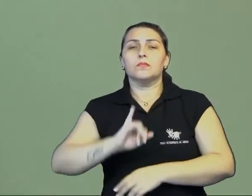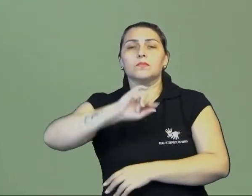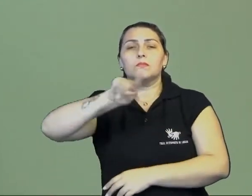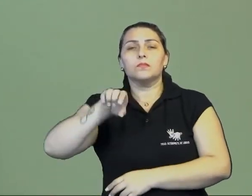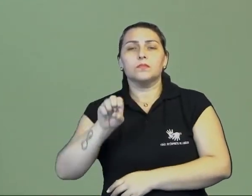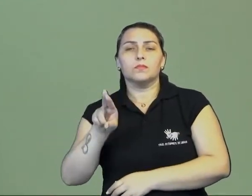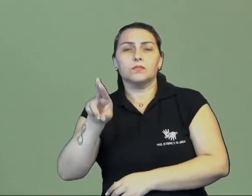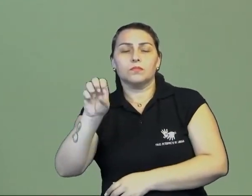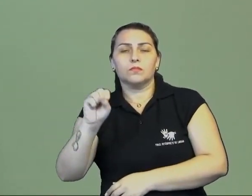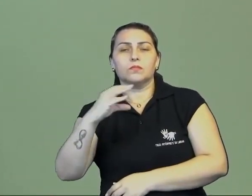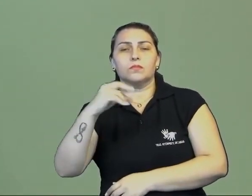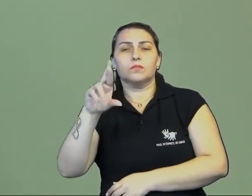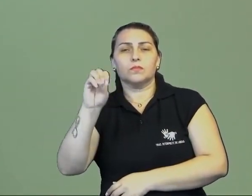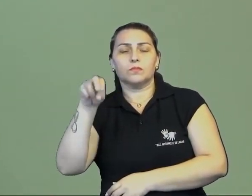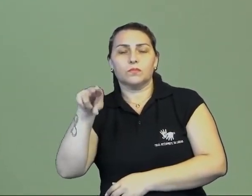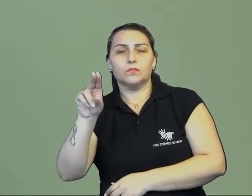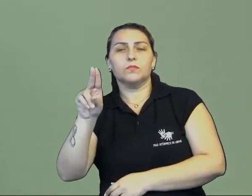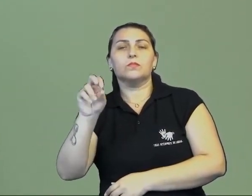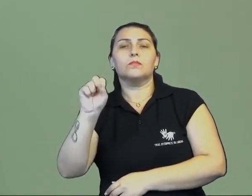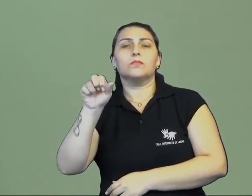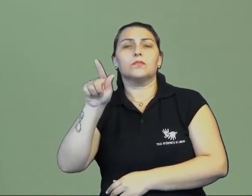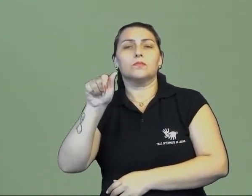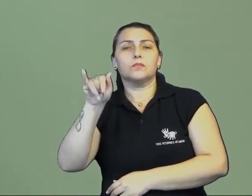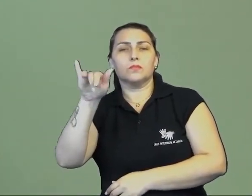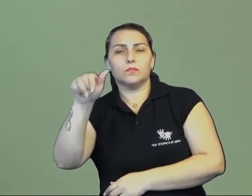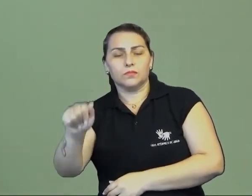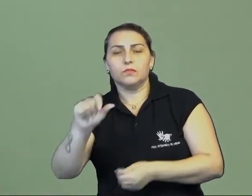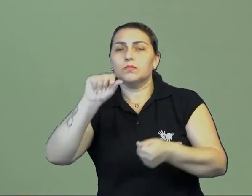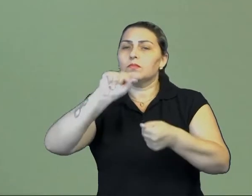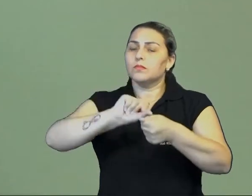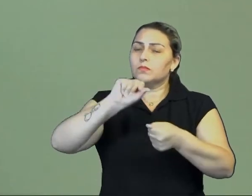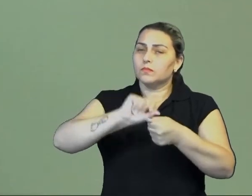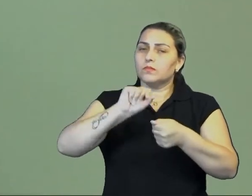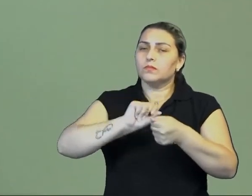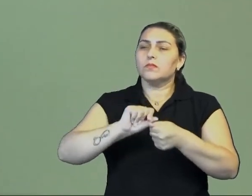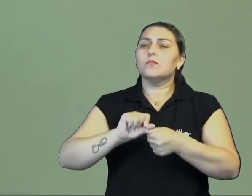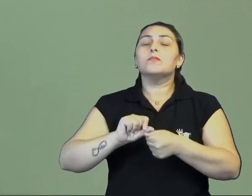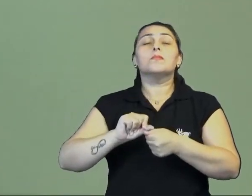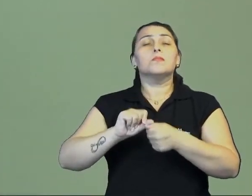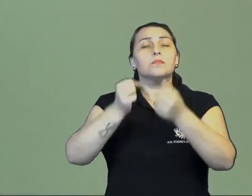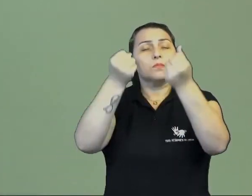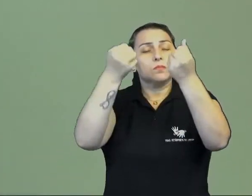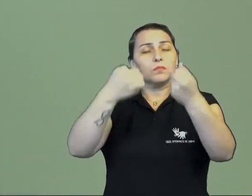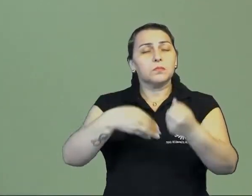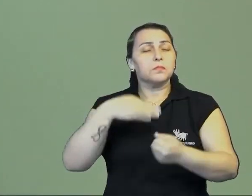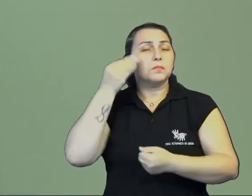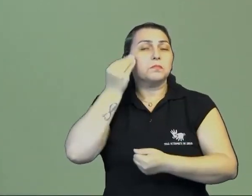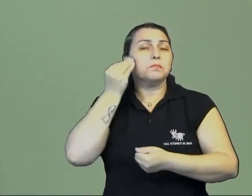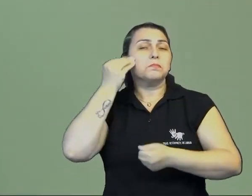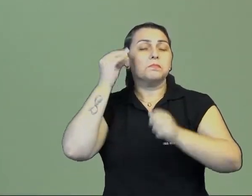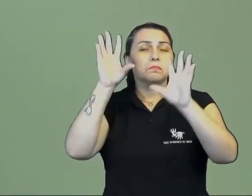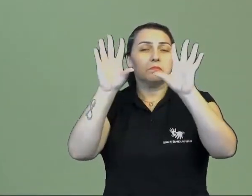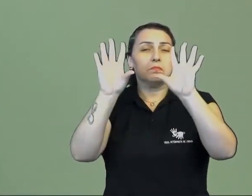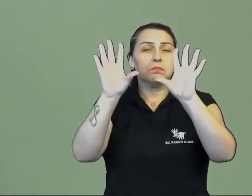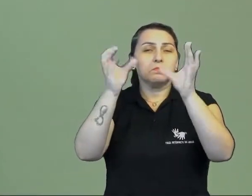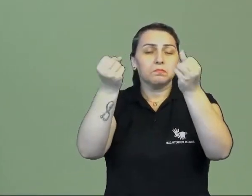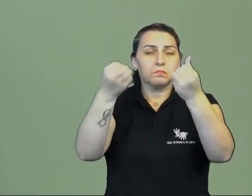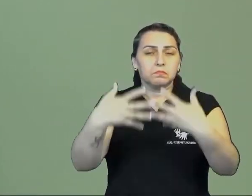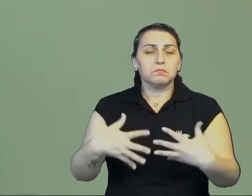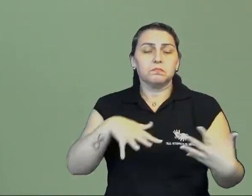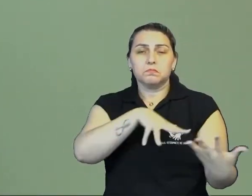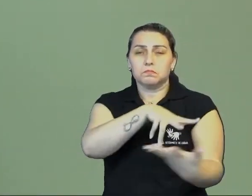nasceu Cronos, Hera, Gaia. Ele faz esse apanhado para tentar explicar que existe um